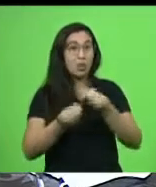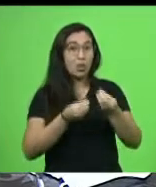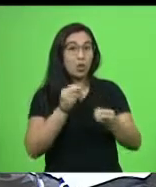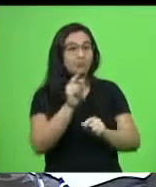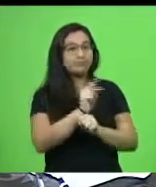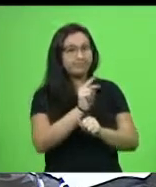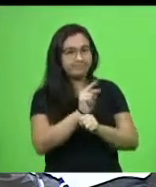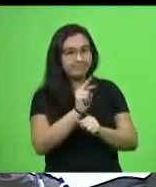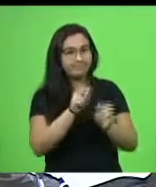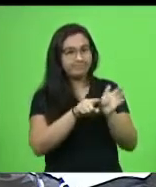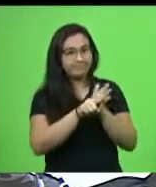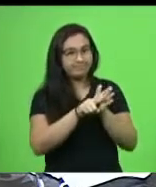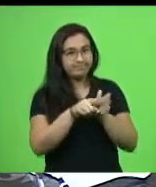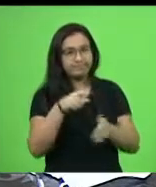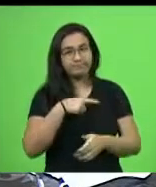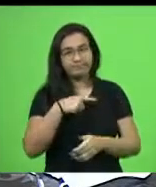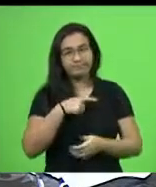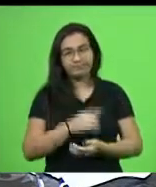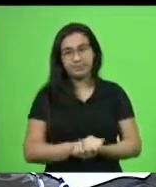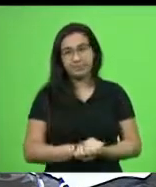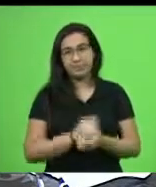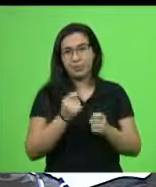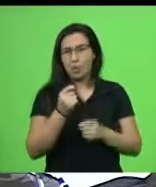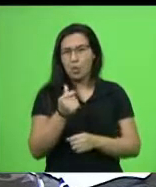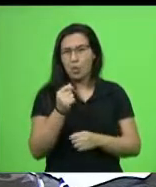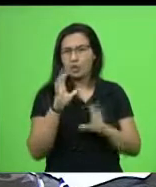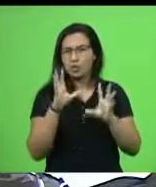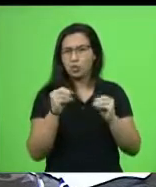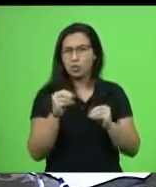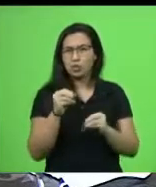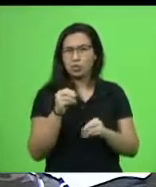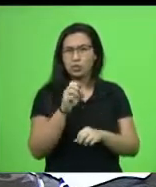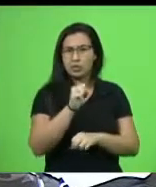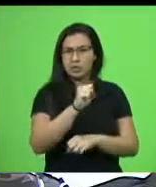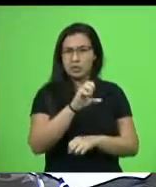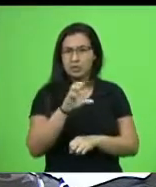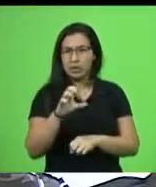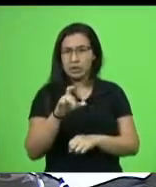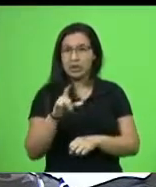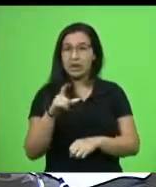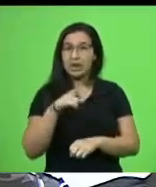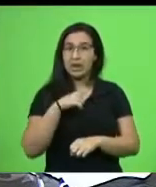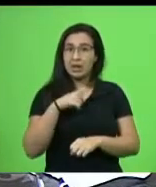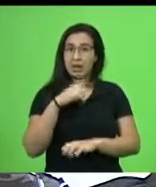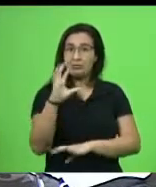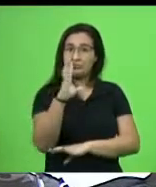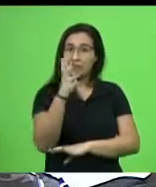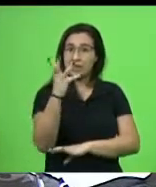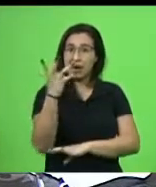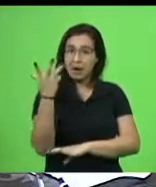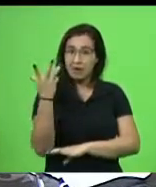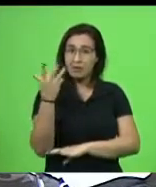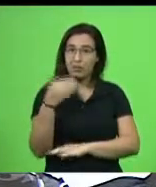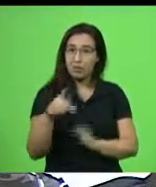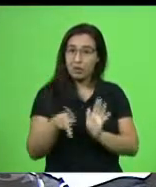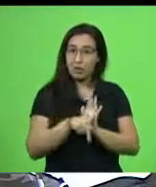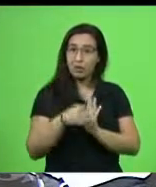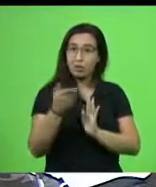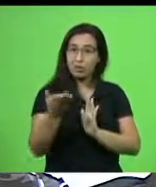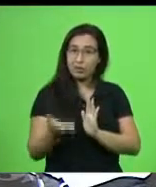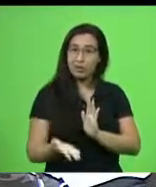área de todo o estado de Santa Catarina é coberta por vegetação nativa, isso sem contar com as